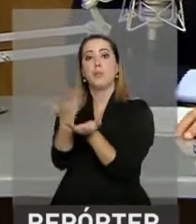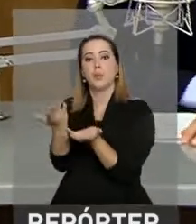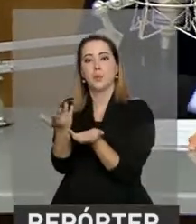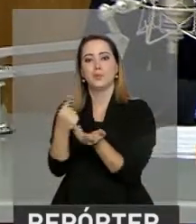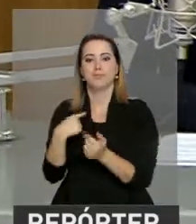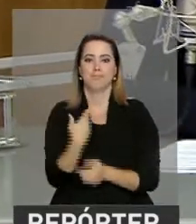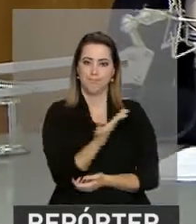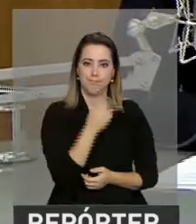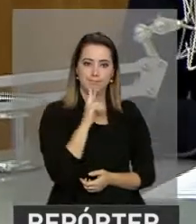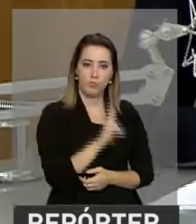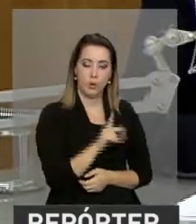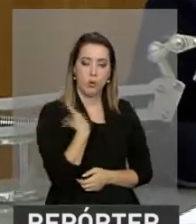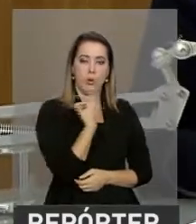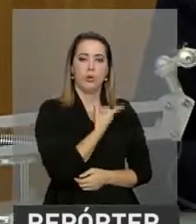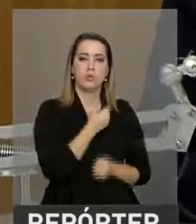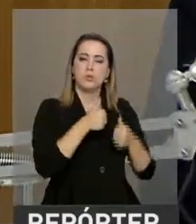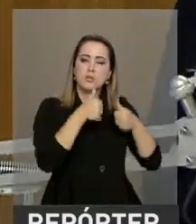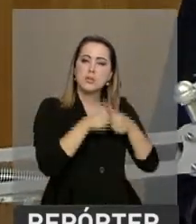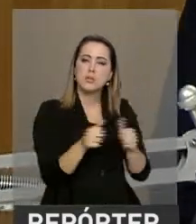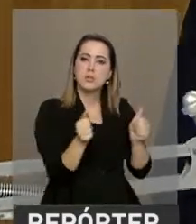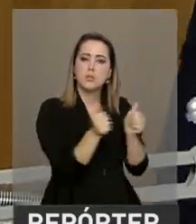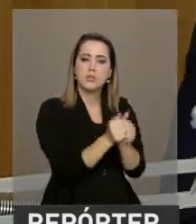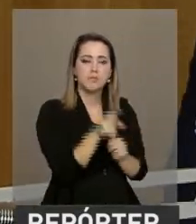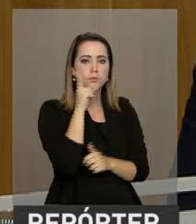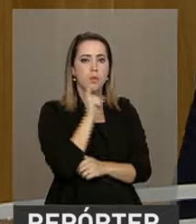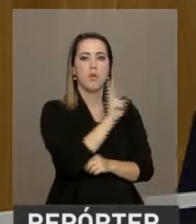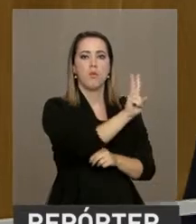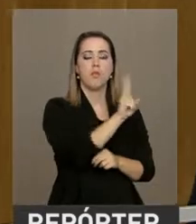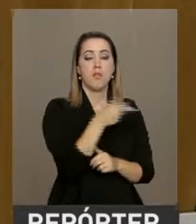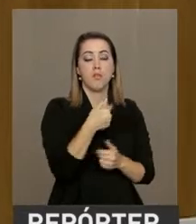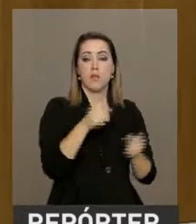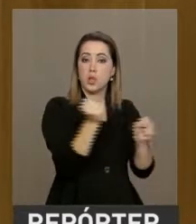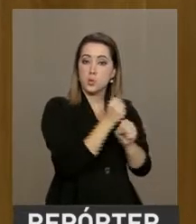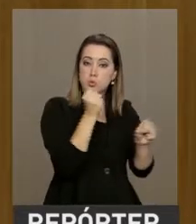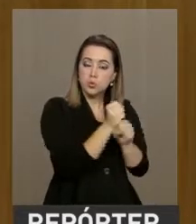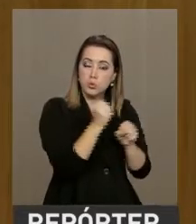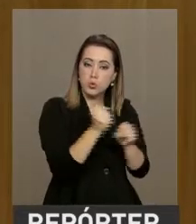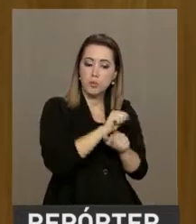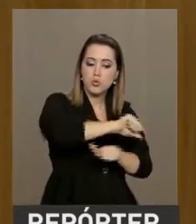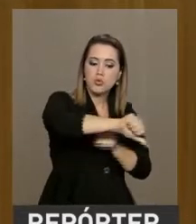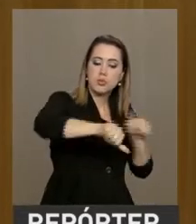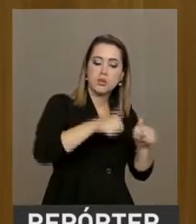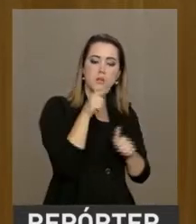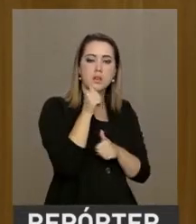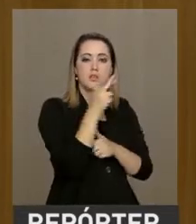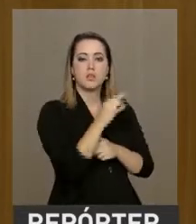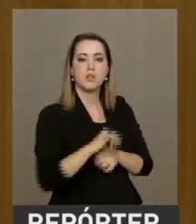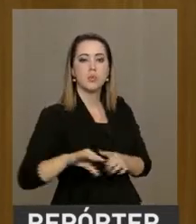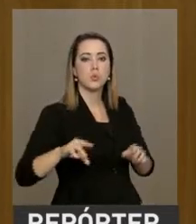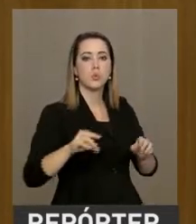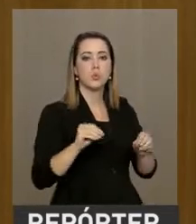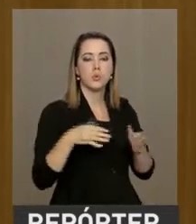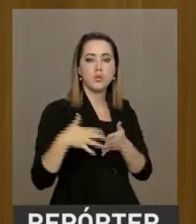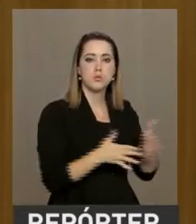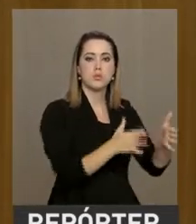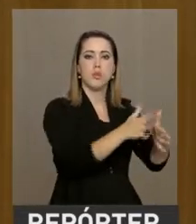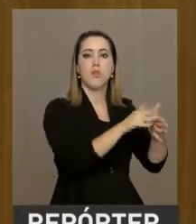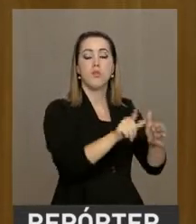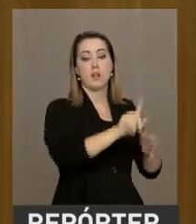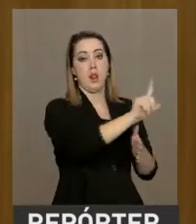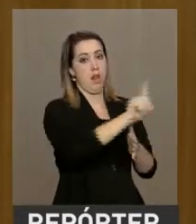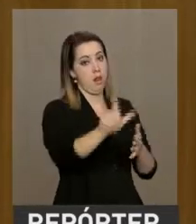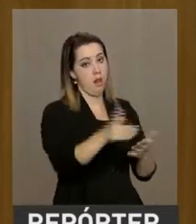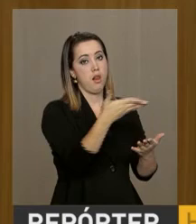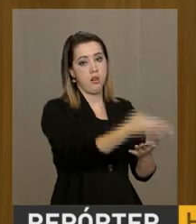visitando e vistoriando as obras de transposição do rio são francisco particularmente o eixo leste do